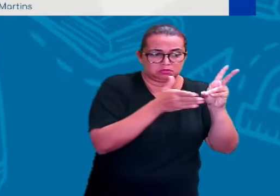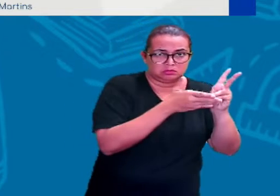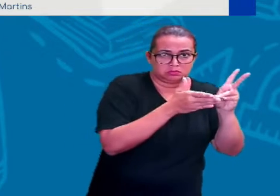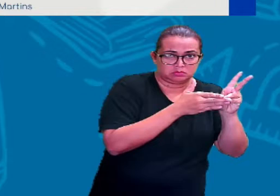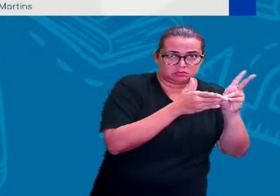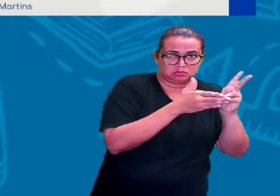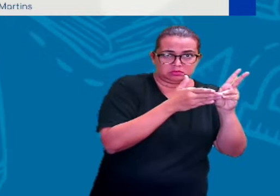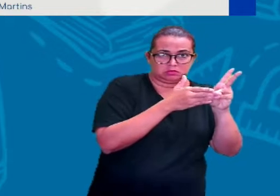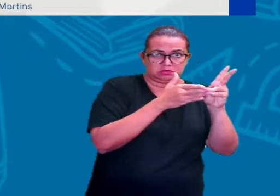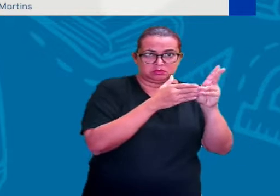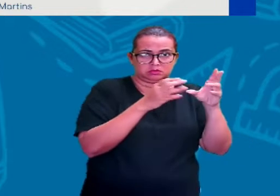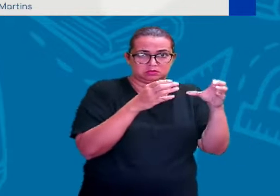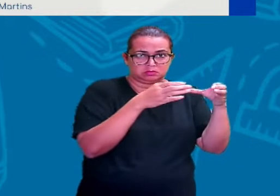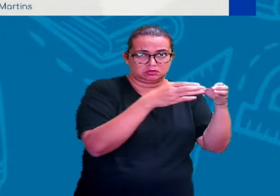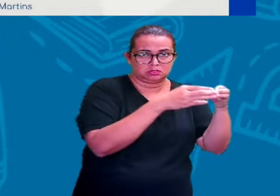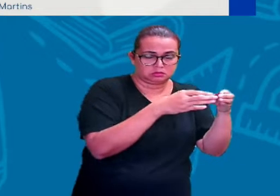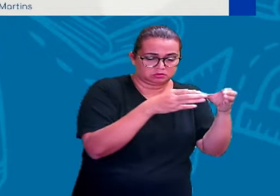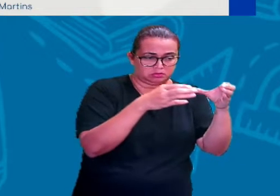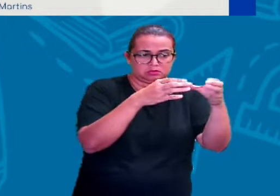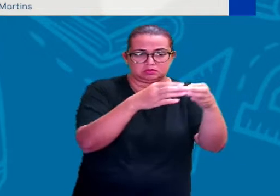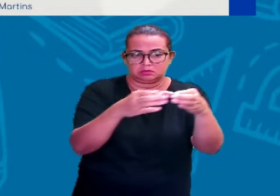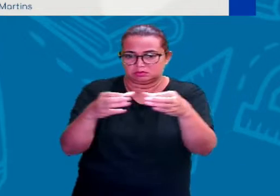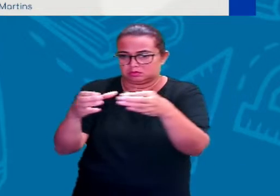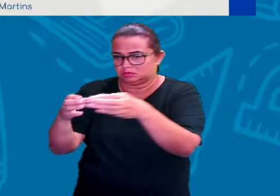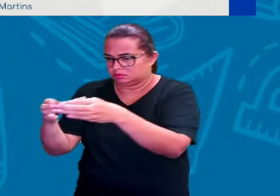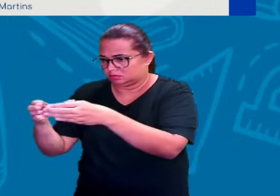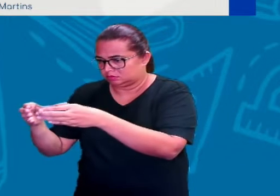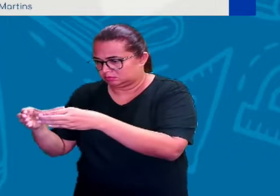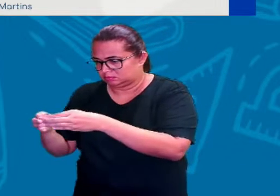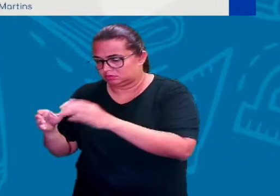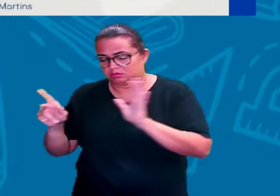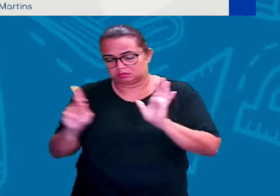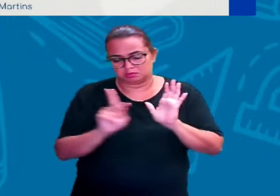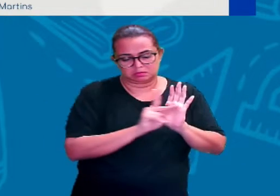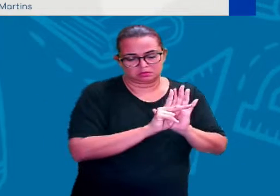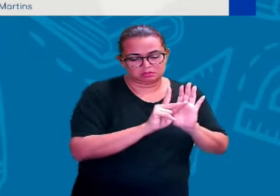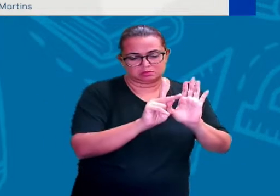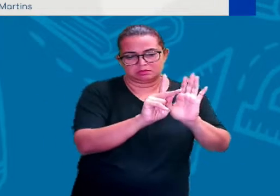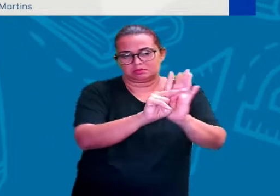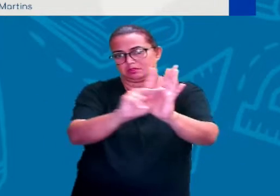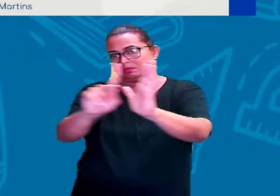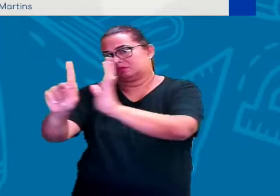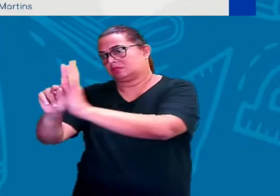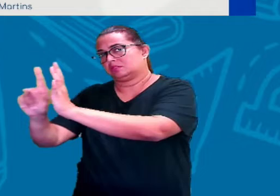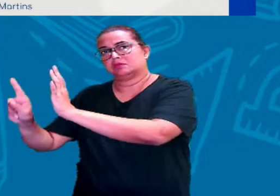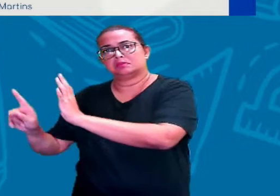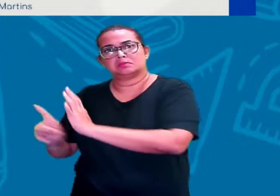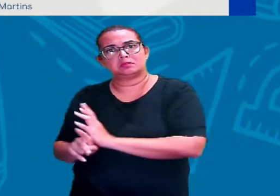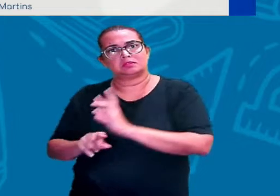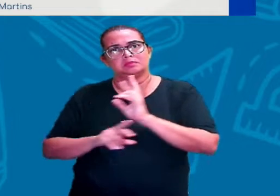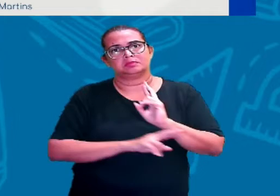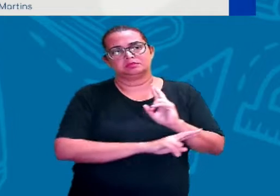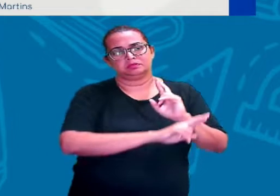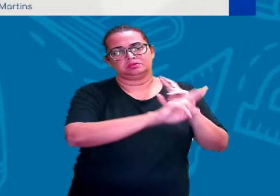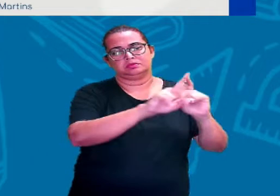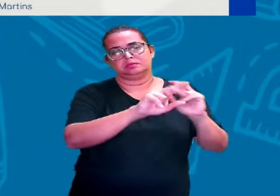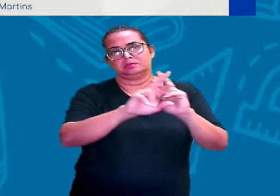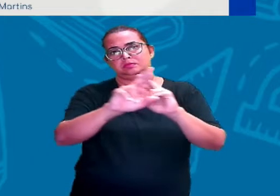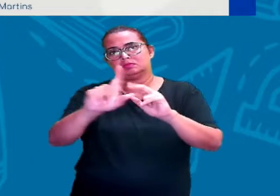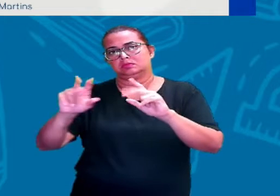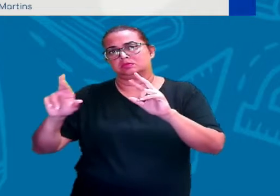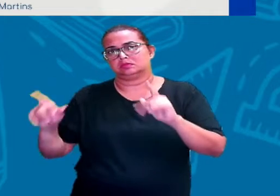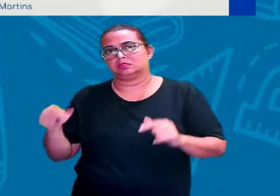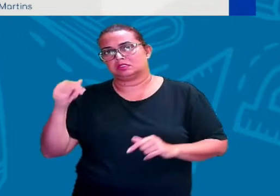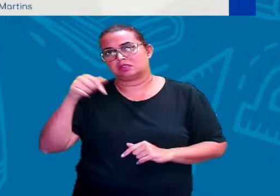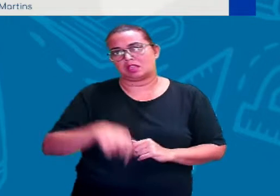IBGE em 2010. 305 grupos étnicos no Brasil. E em Pernambuco? Em Pernambuco, nós temos mais